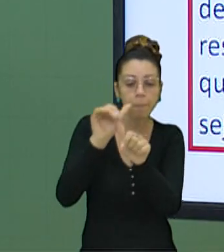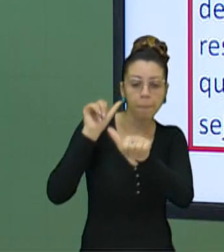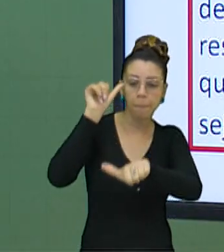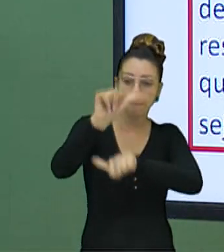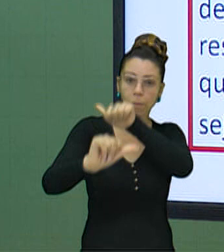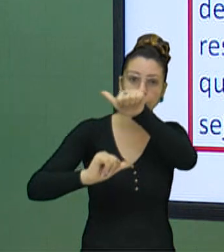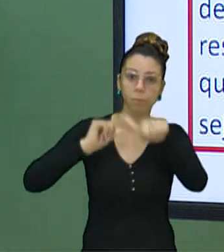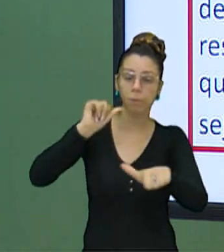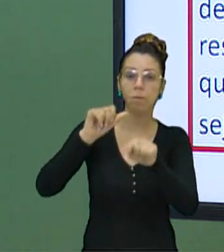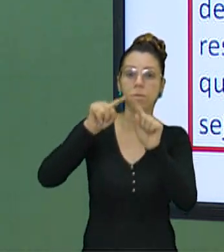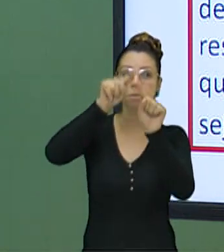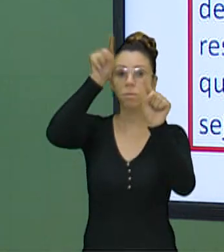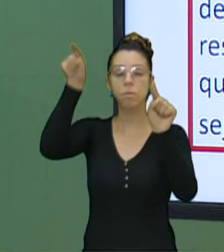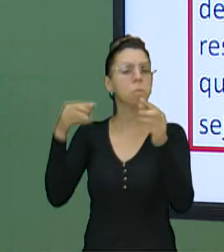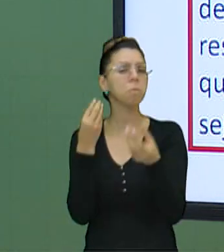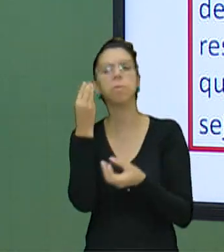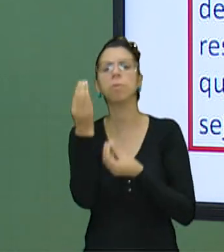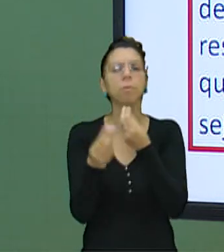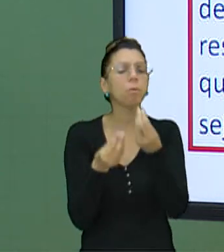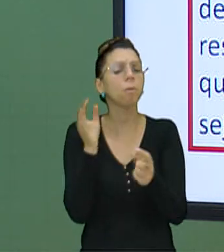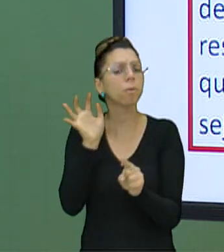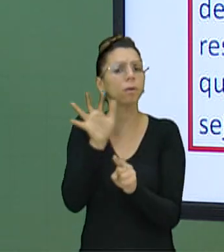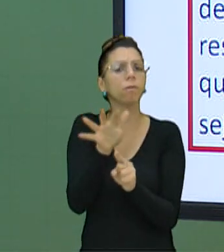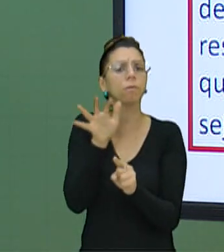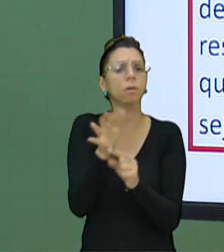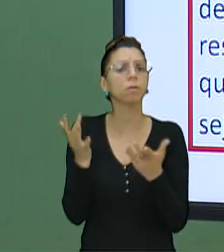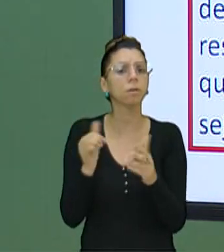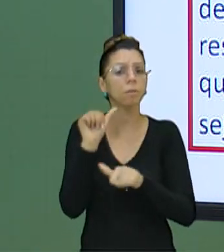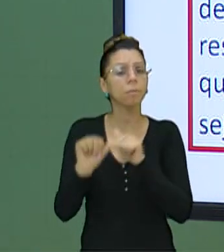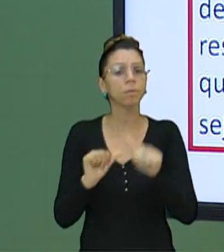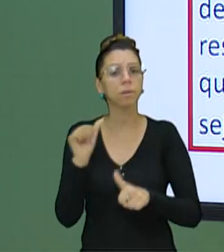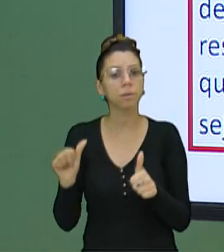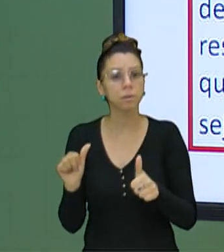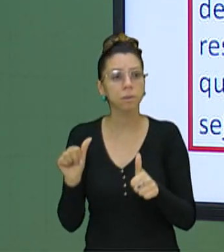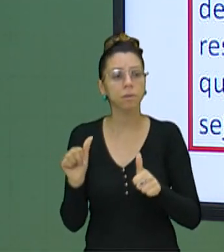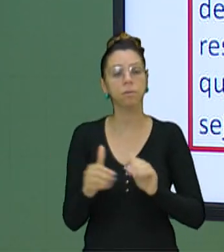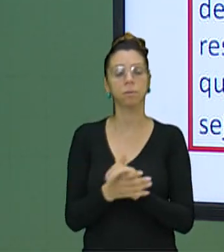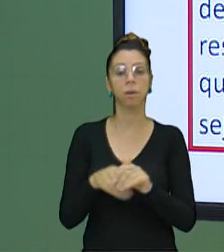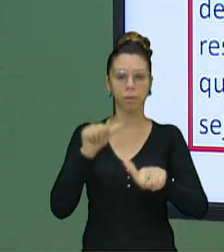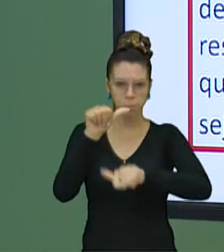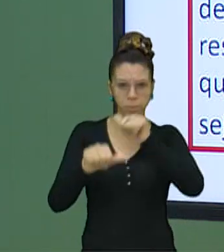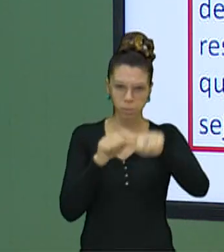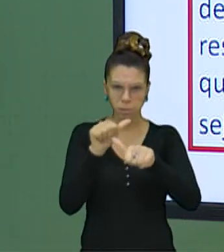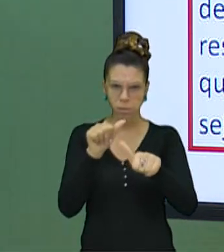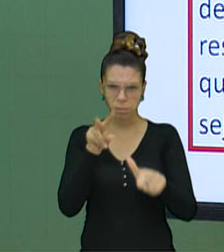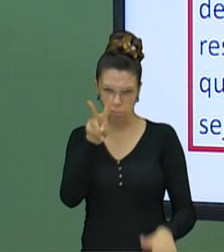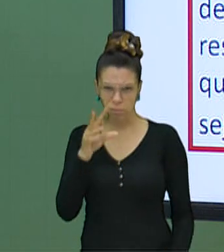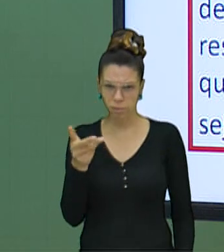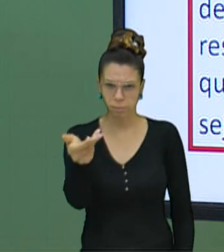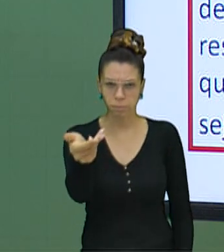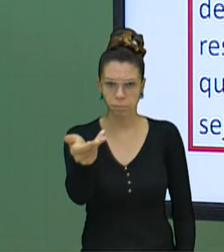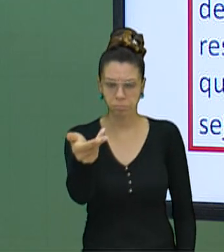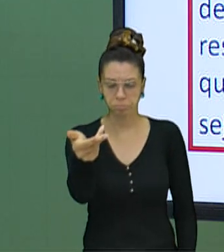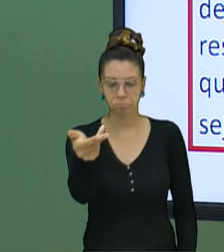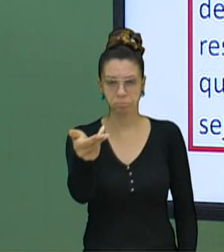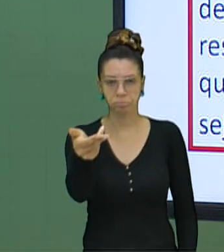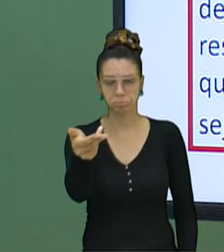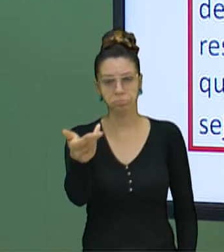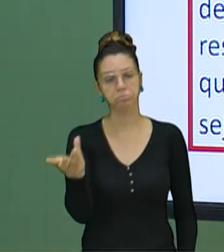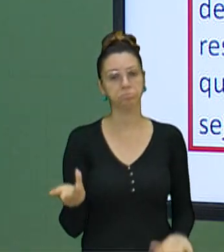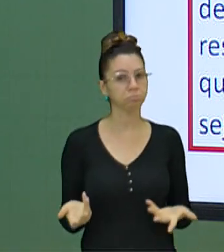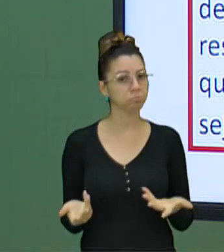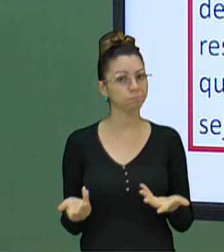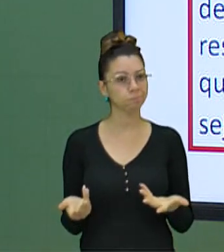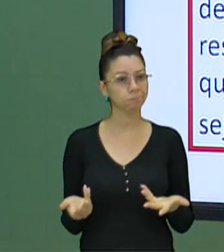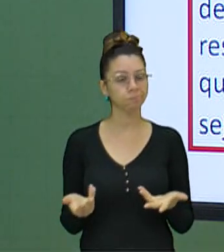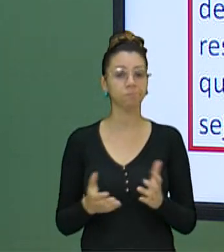trajetória, certo? De que forma, gente? Que mudança que seria essa? É uma mudança na sua velocidade, né? Na sua